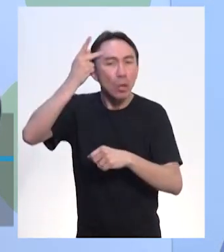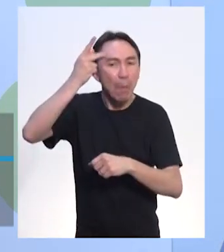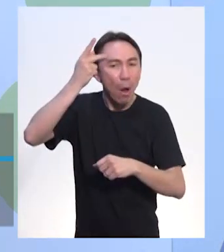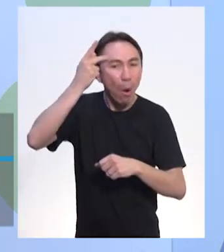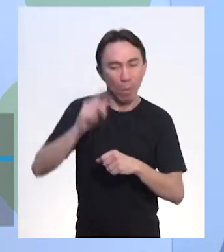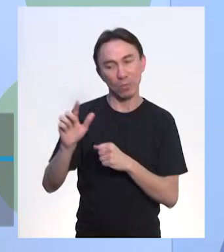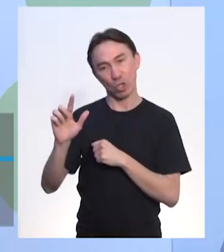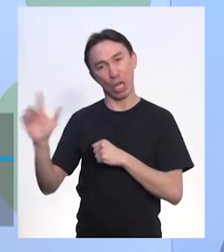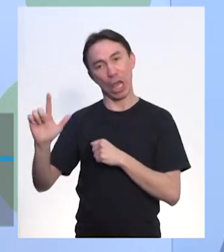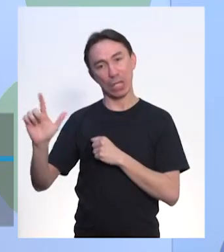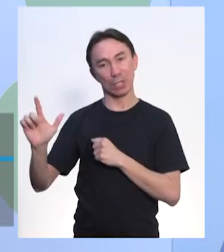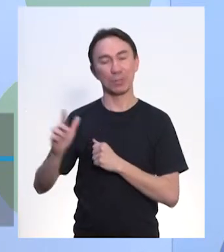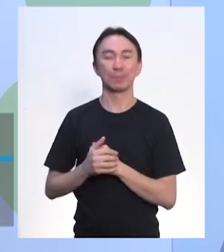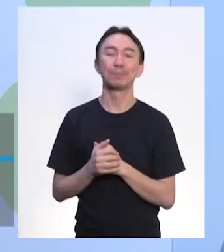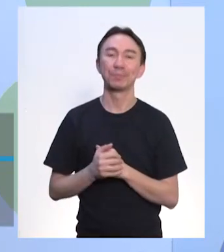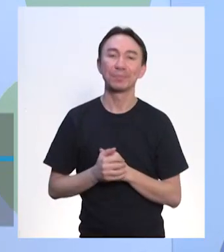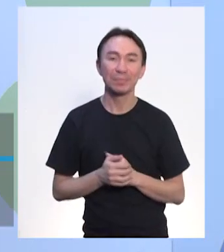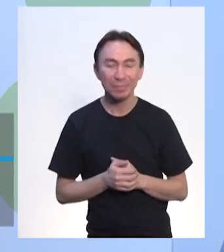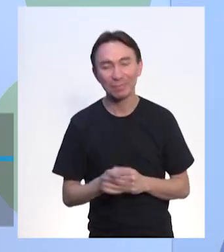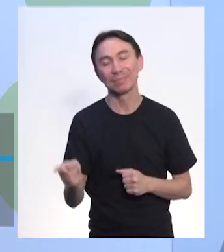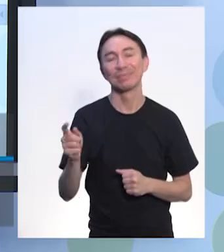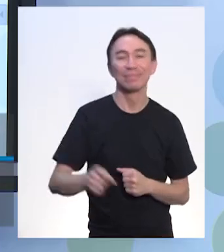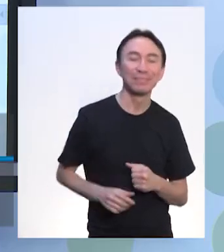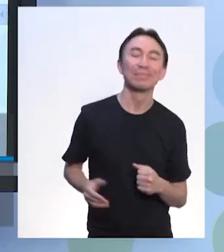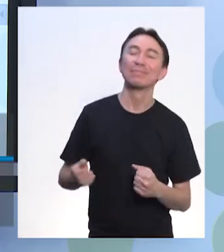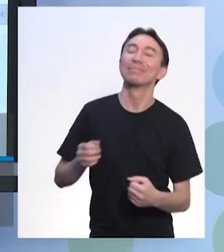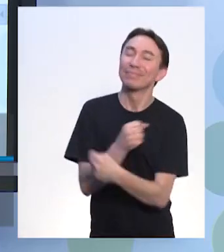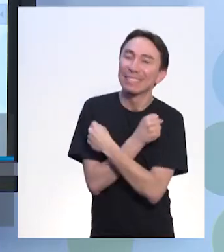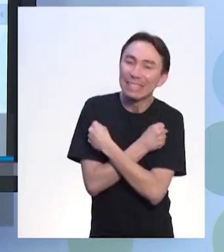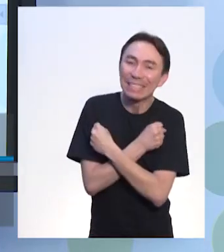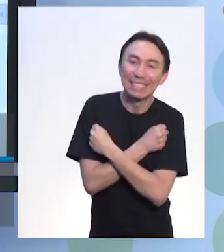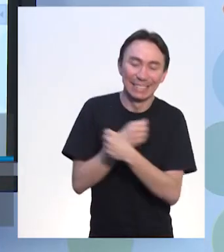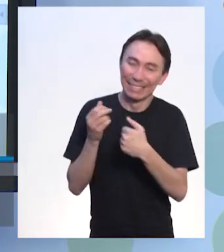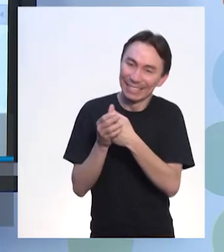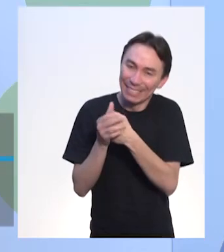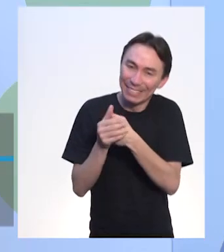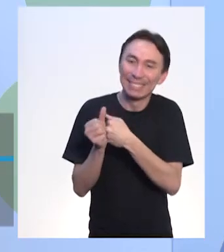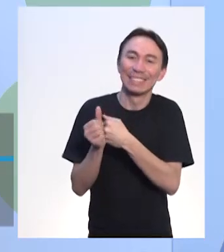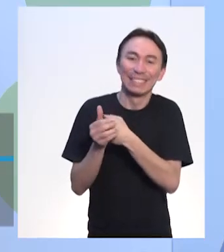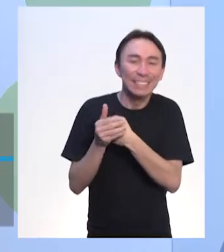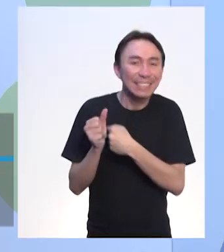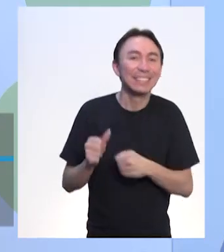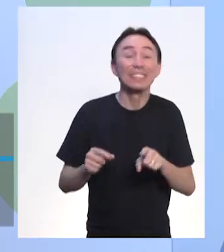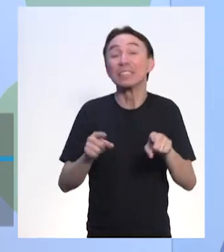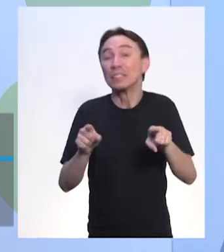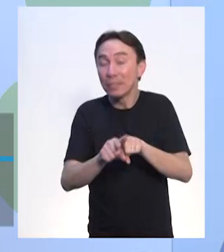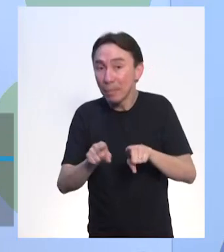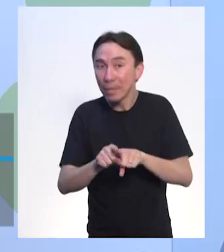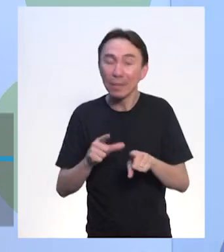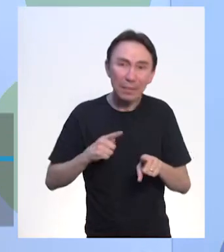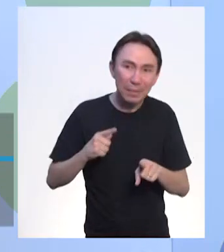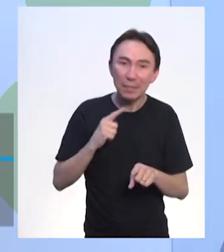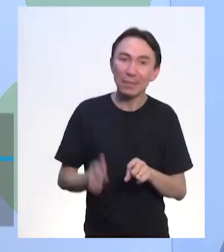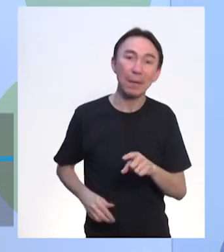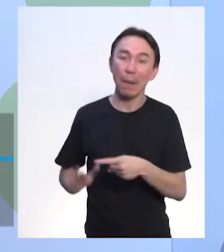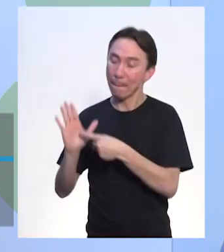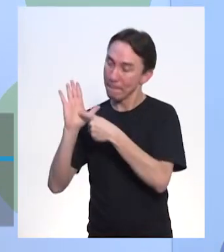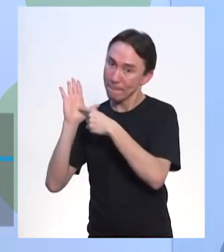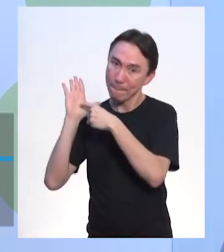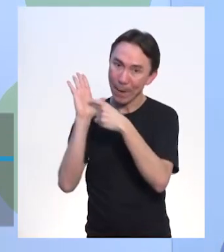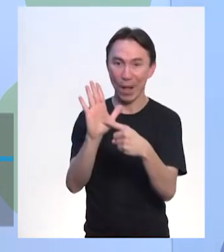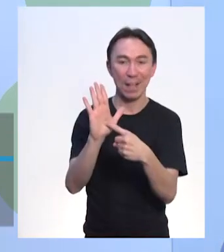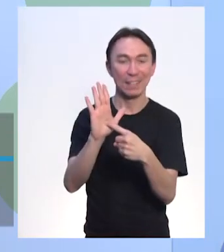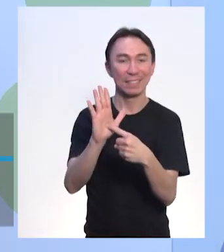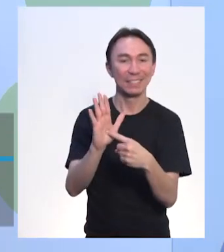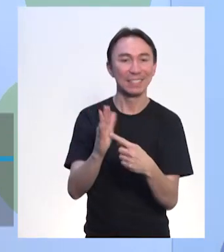nosso carinho, né, meu e da Mara, e apresentar uma campanha que elas fizeram aí para darem um nome